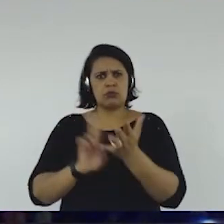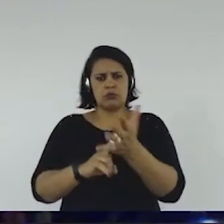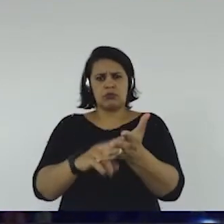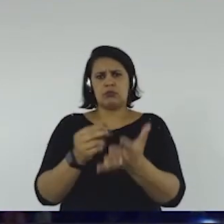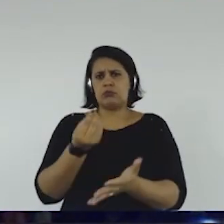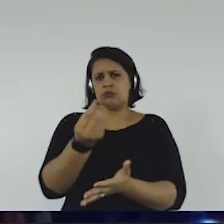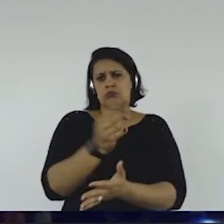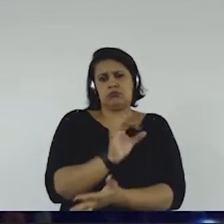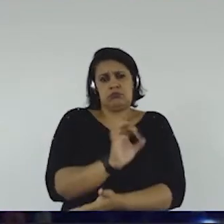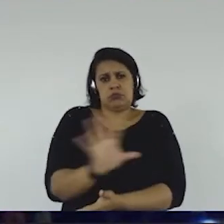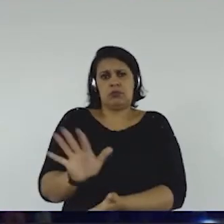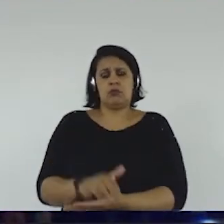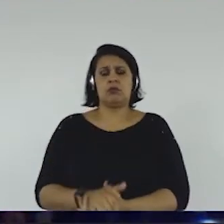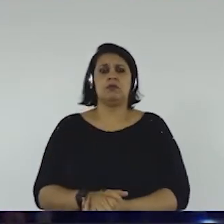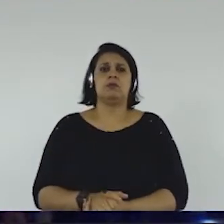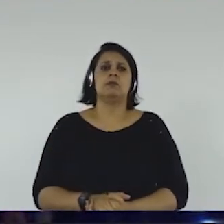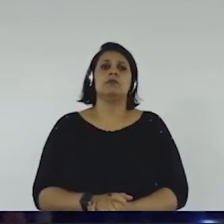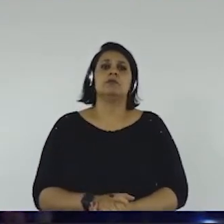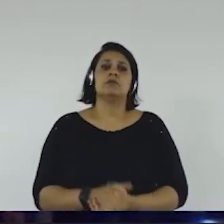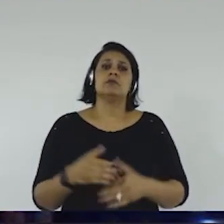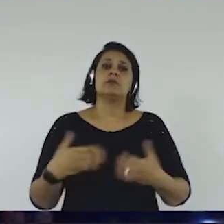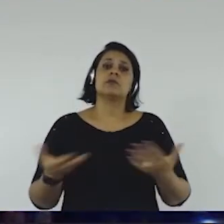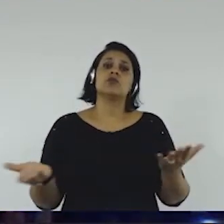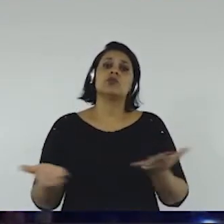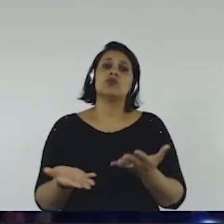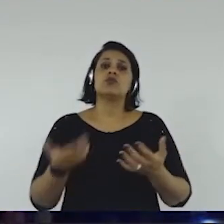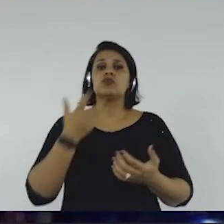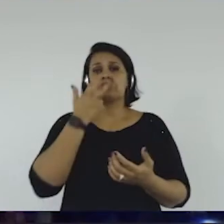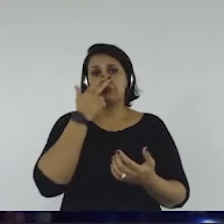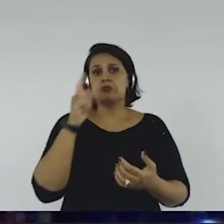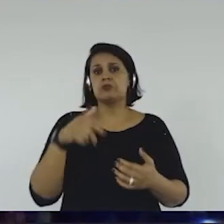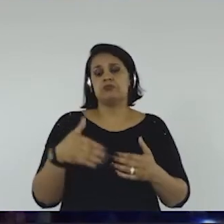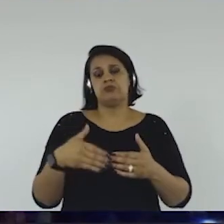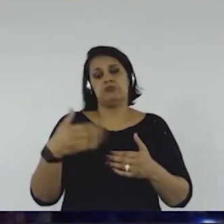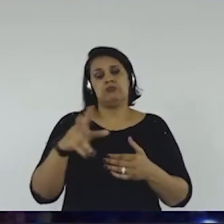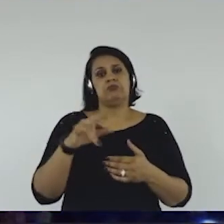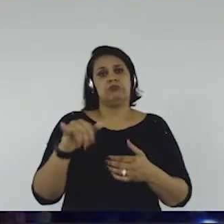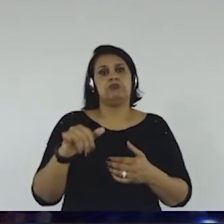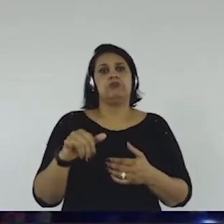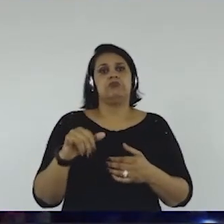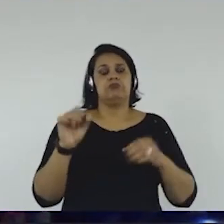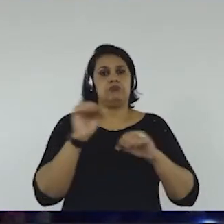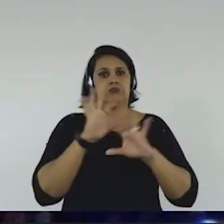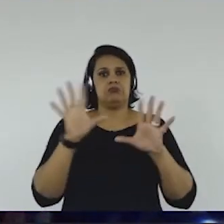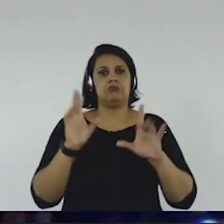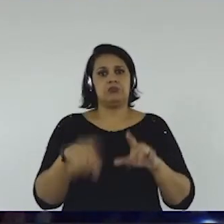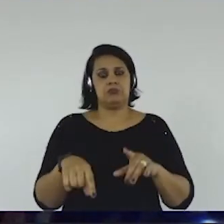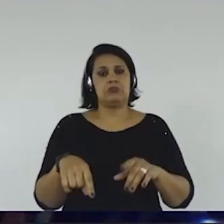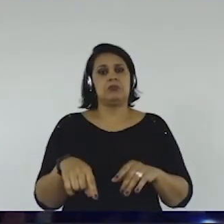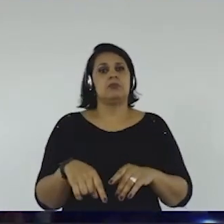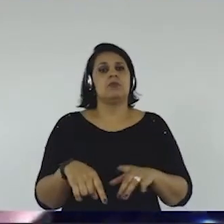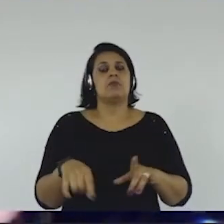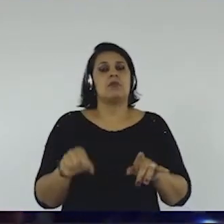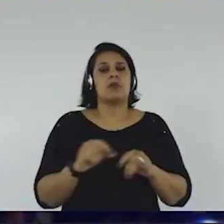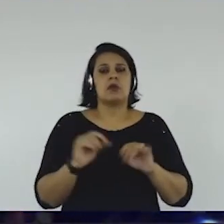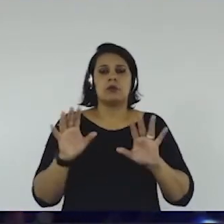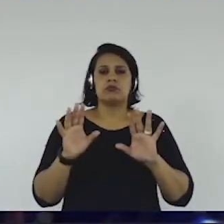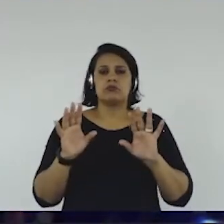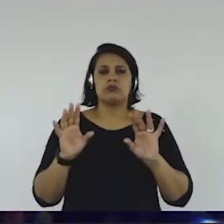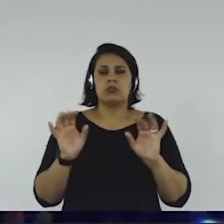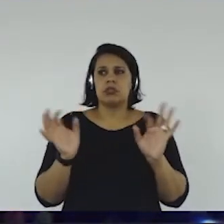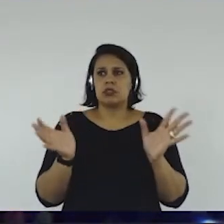árbitros. De modo que há hoje já uma tendência muito clara no sentido de se